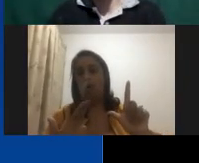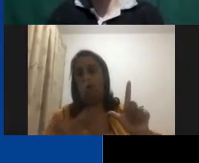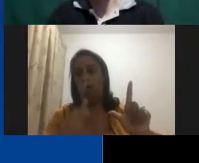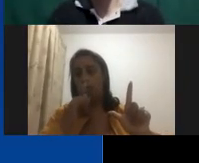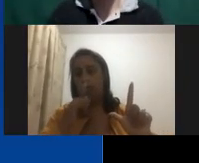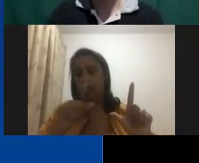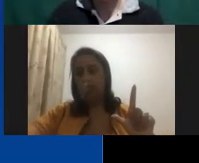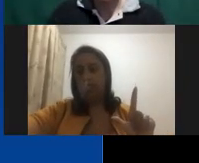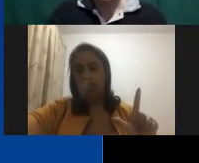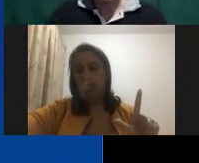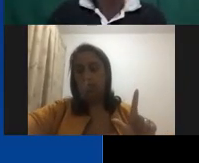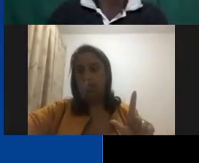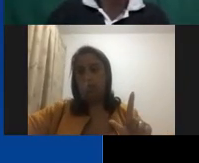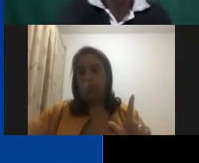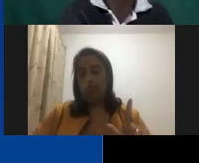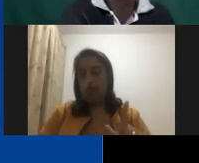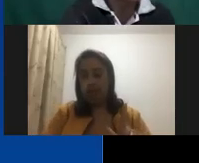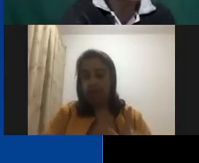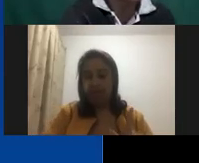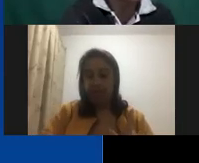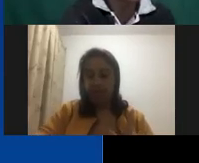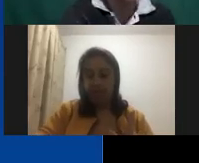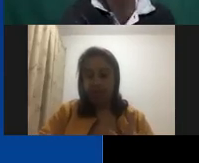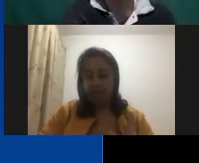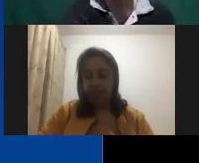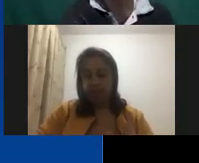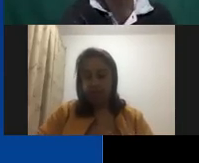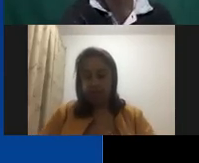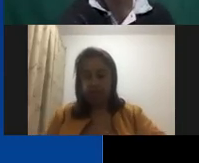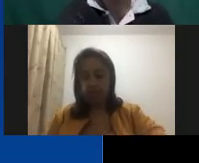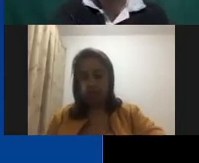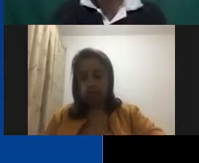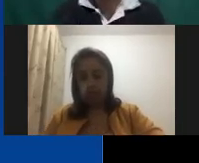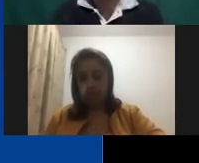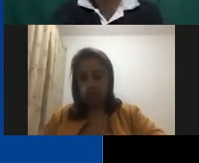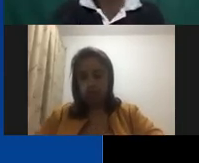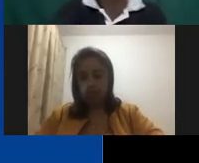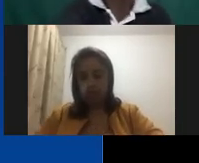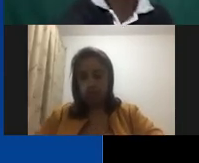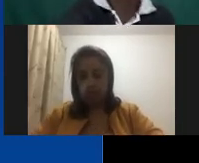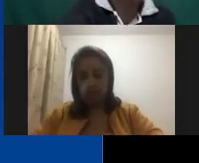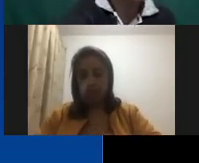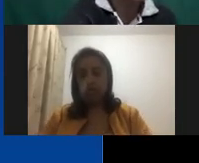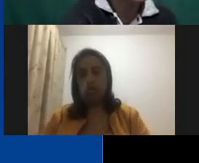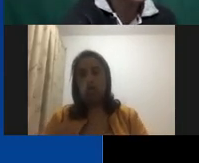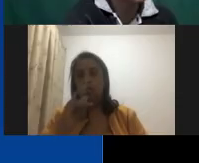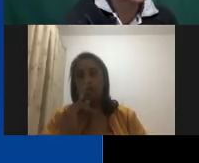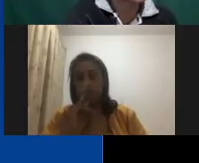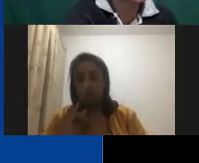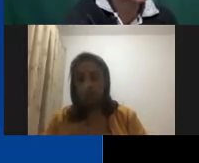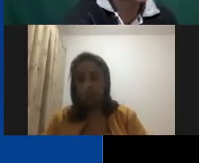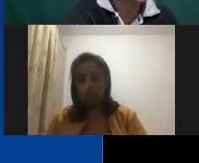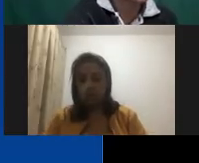trapézio direito, inclinei para a direita, rodei para a esquerda. É o encurtamento máximo do meu